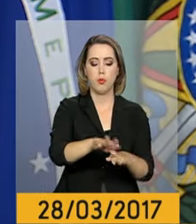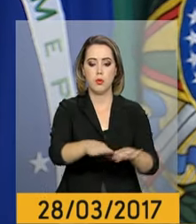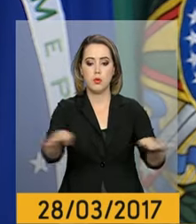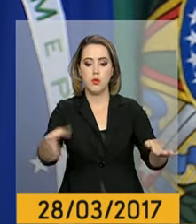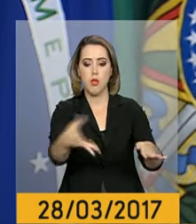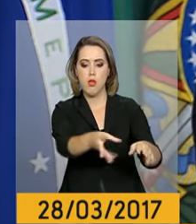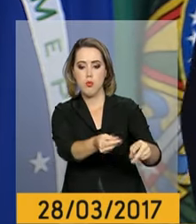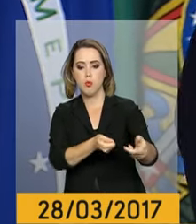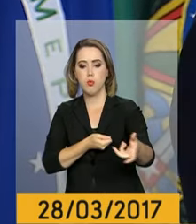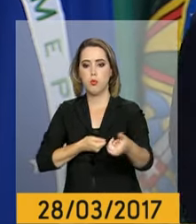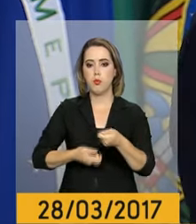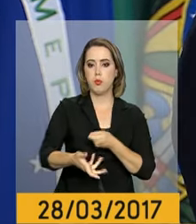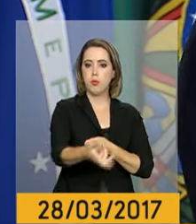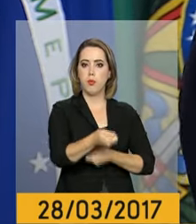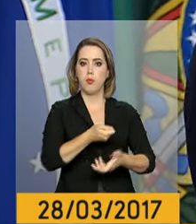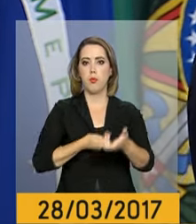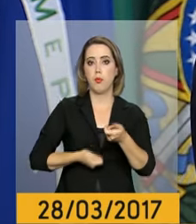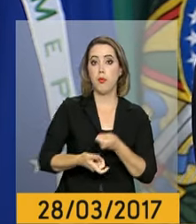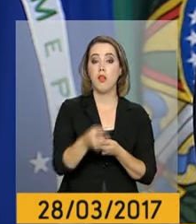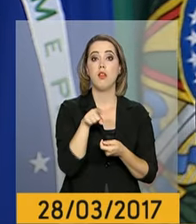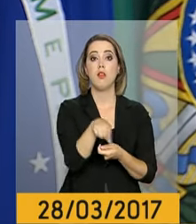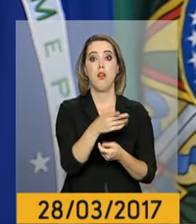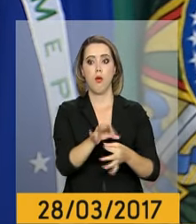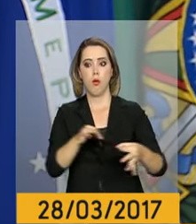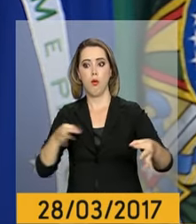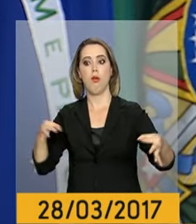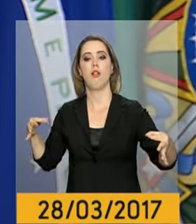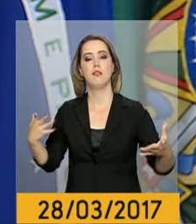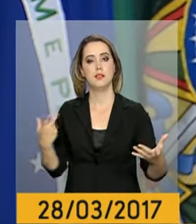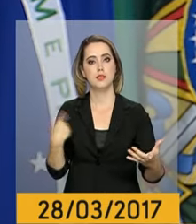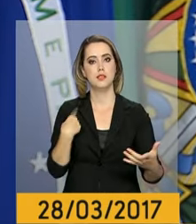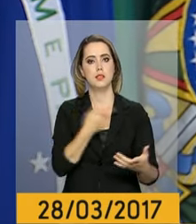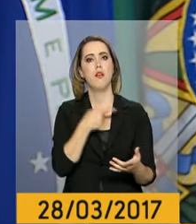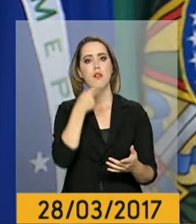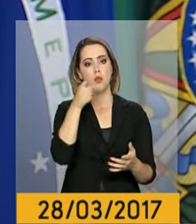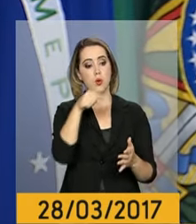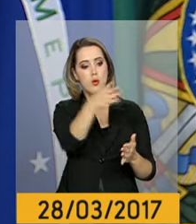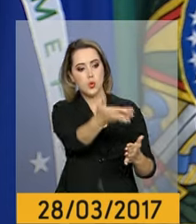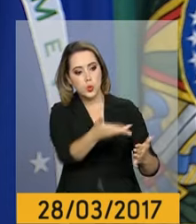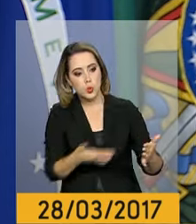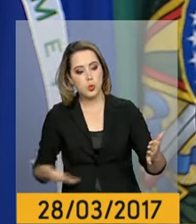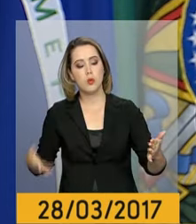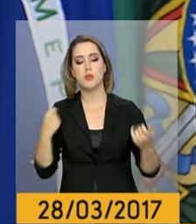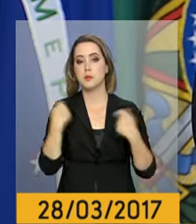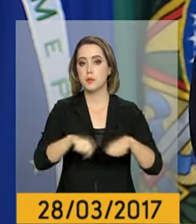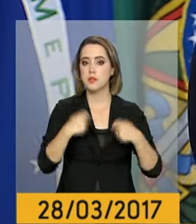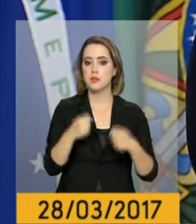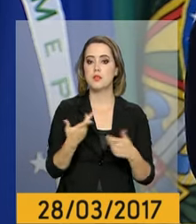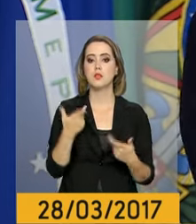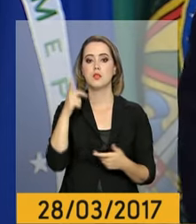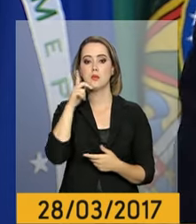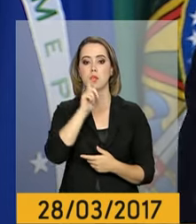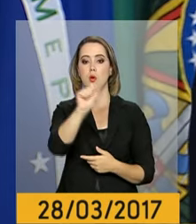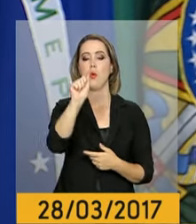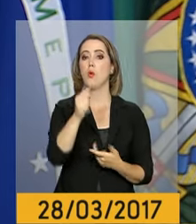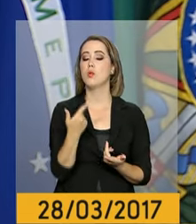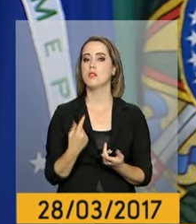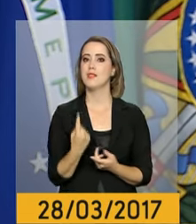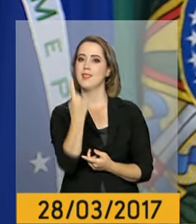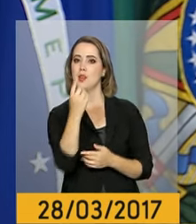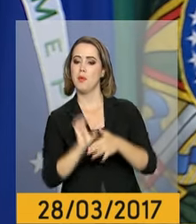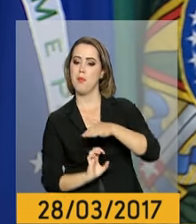olha este elenco de medidas são aquelas necessárias para conseguir uma coisa micro e pequena